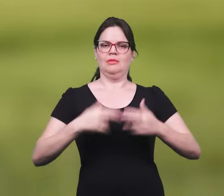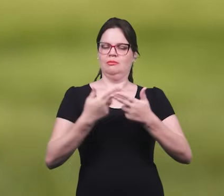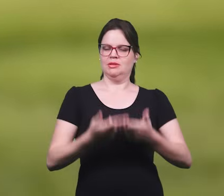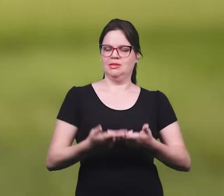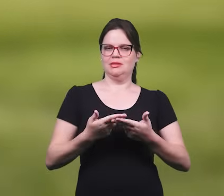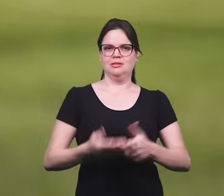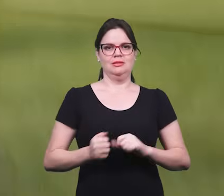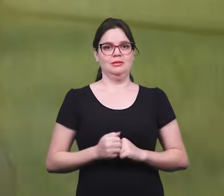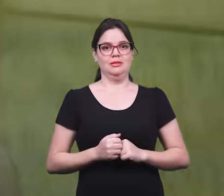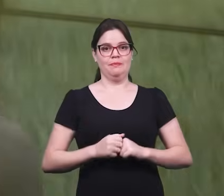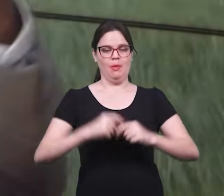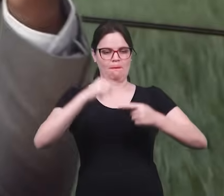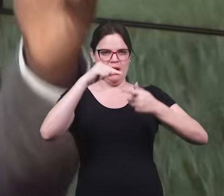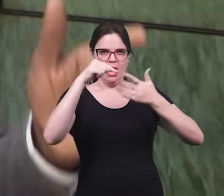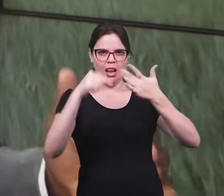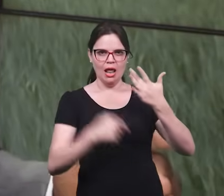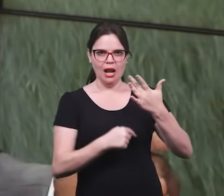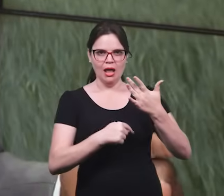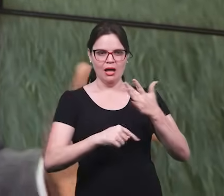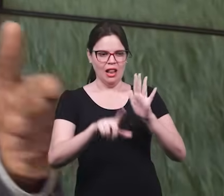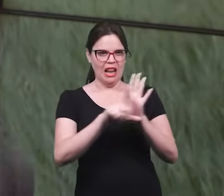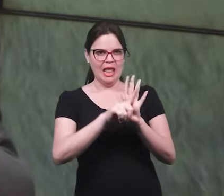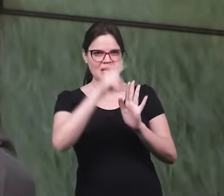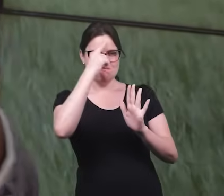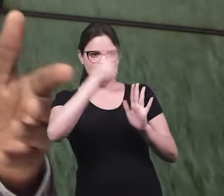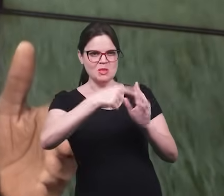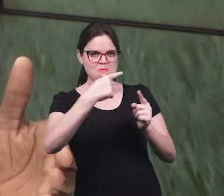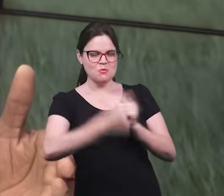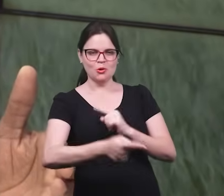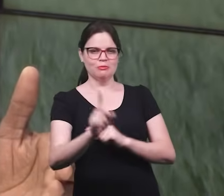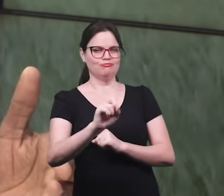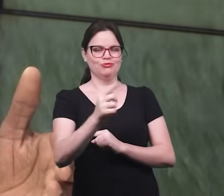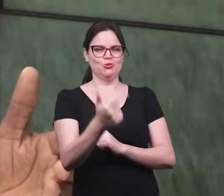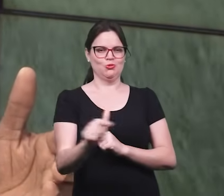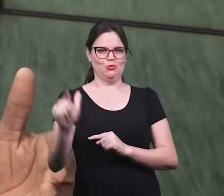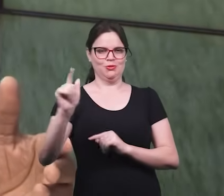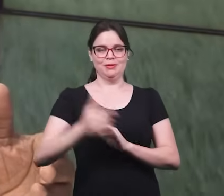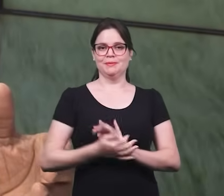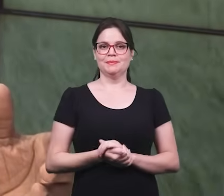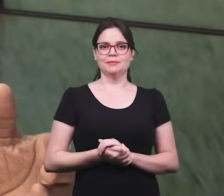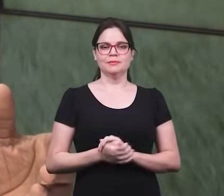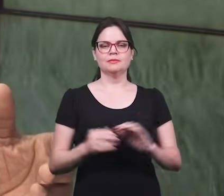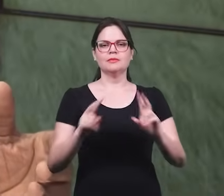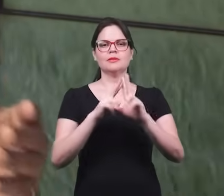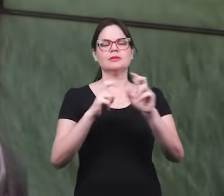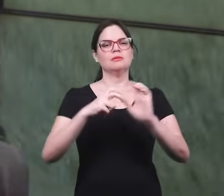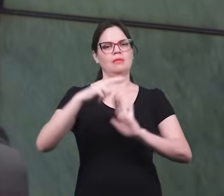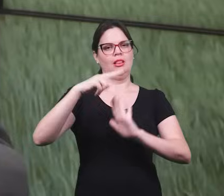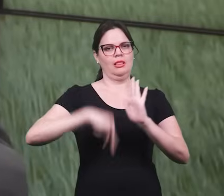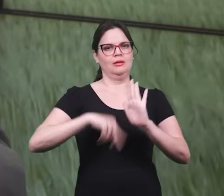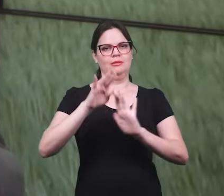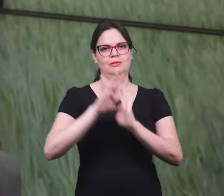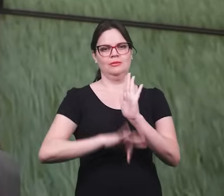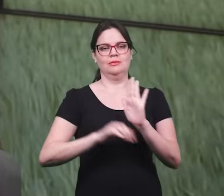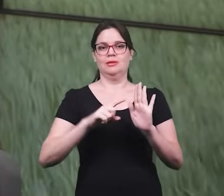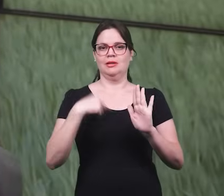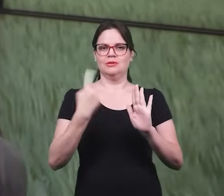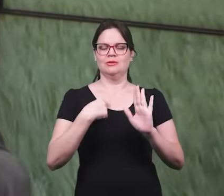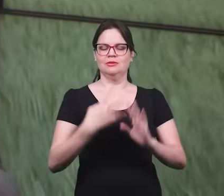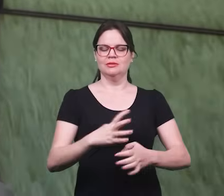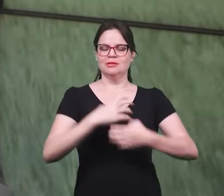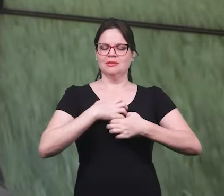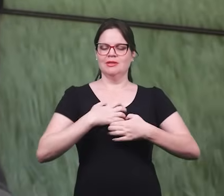há lei louvado seja o nome do senhor só na leitura desse texto a gente já fica feliz